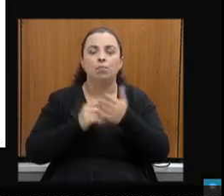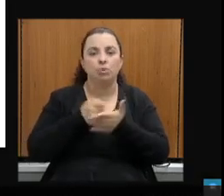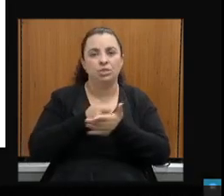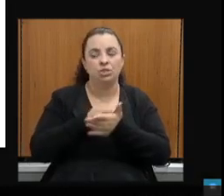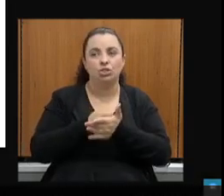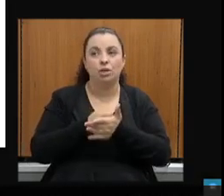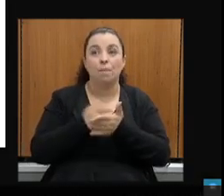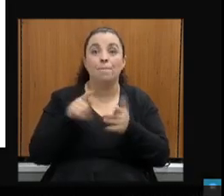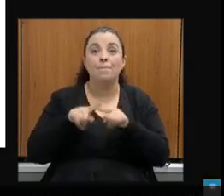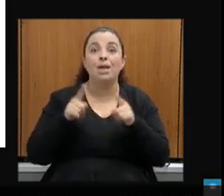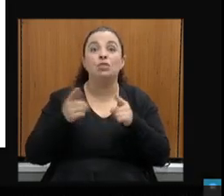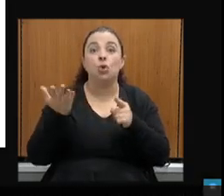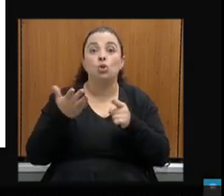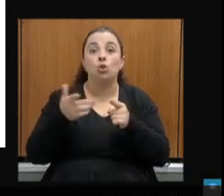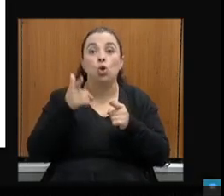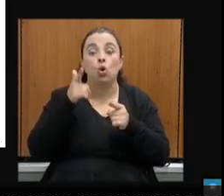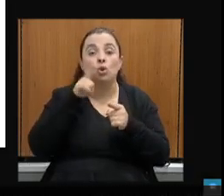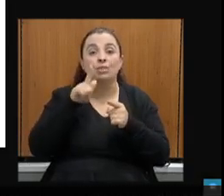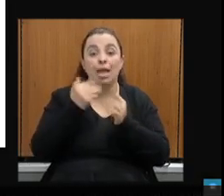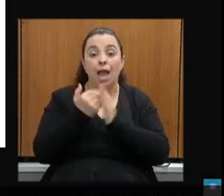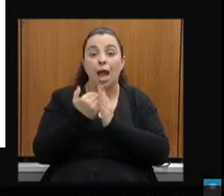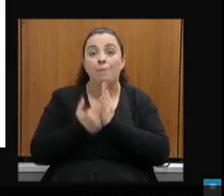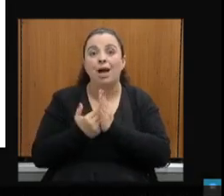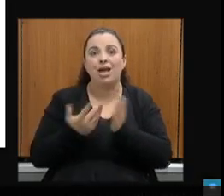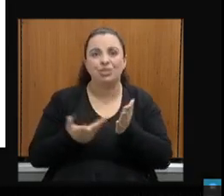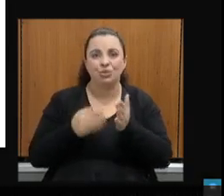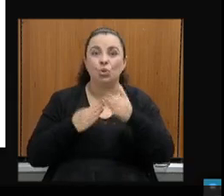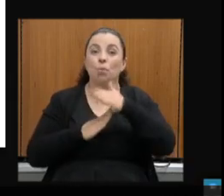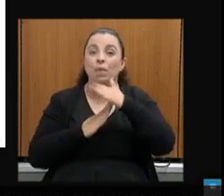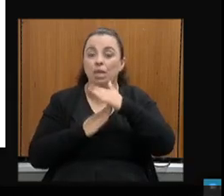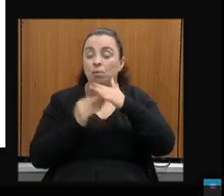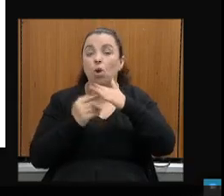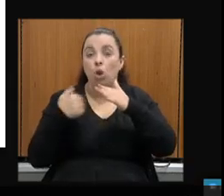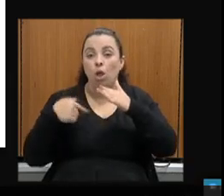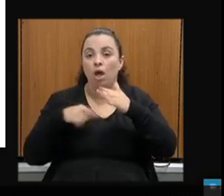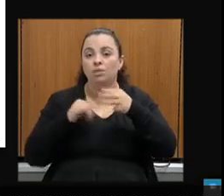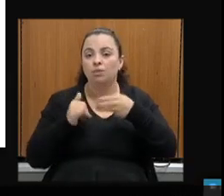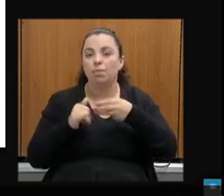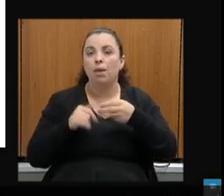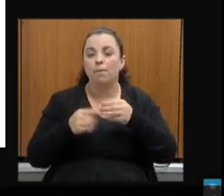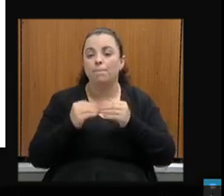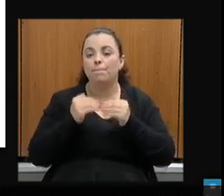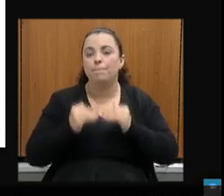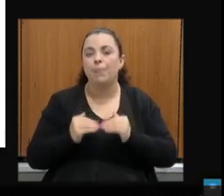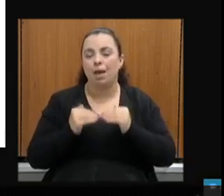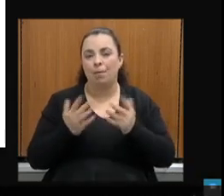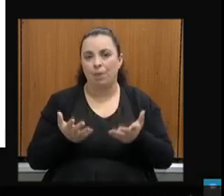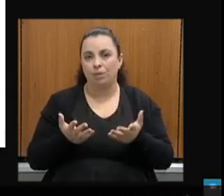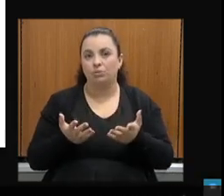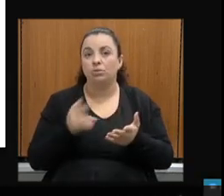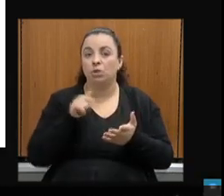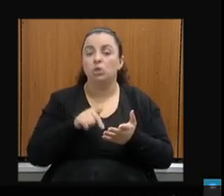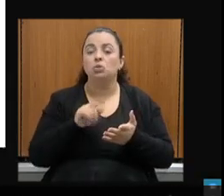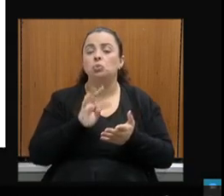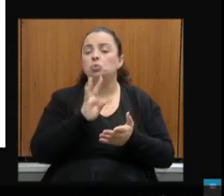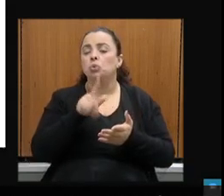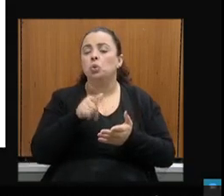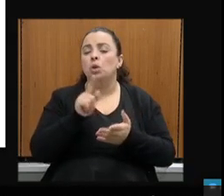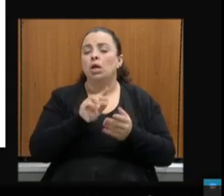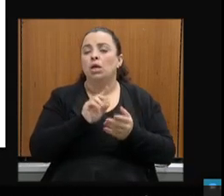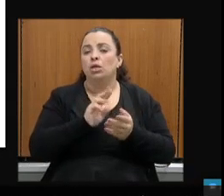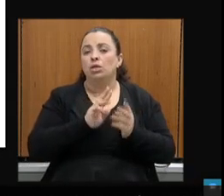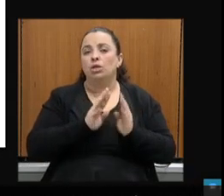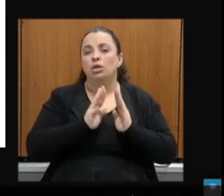abaixo Então essa diferença é uma diferença toda ela redirecionada para o investimento a gente na média aqui